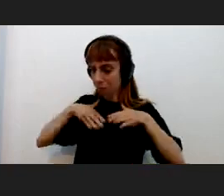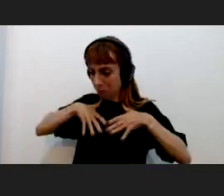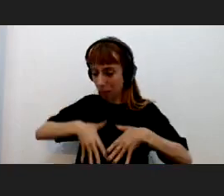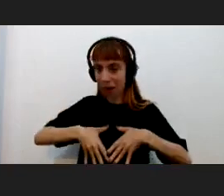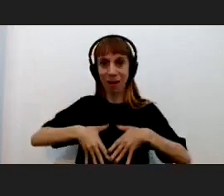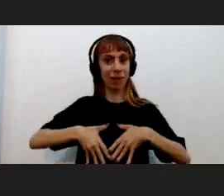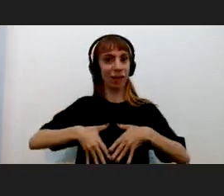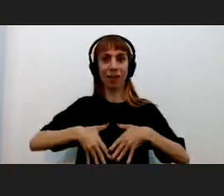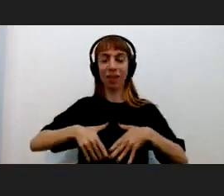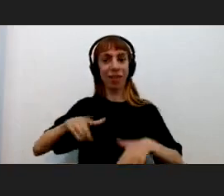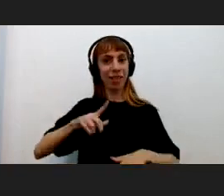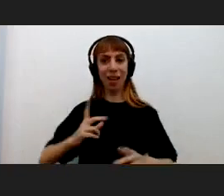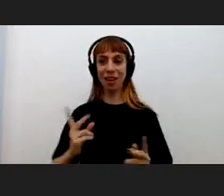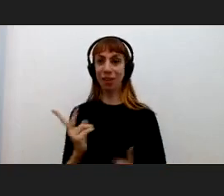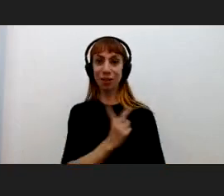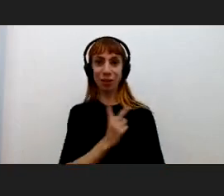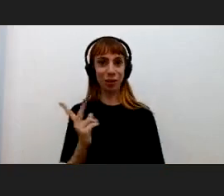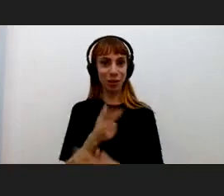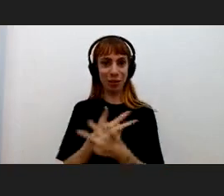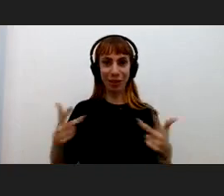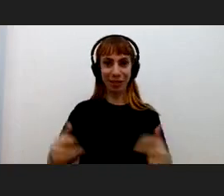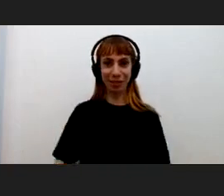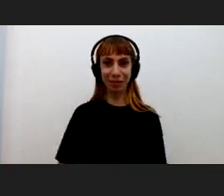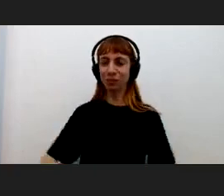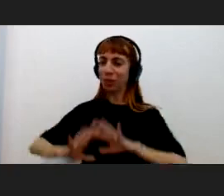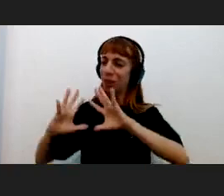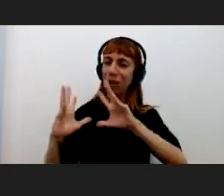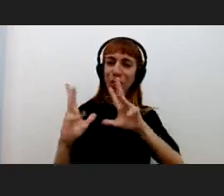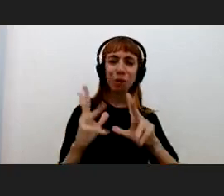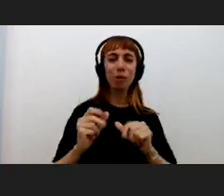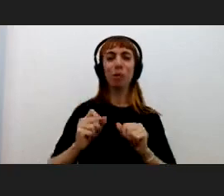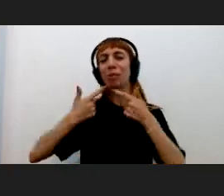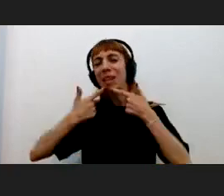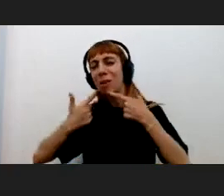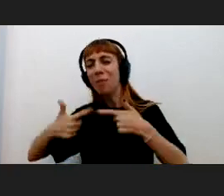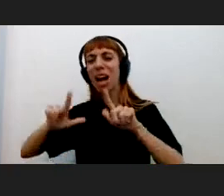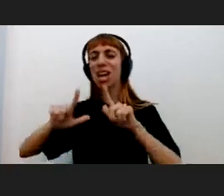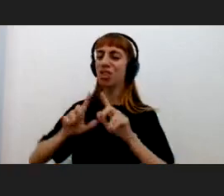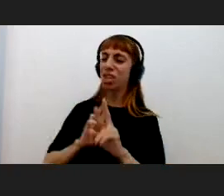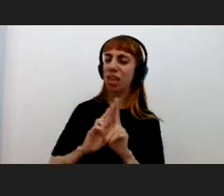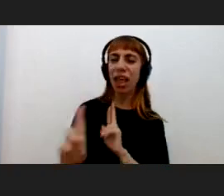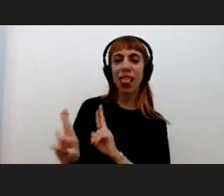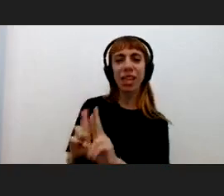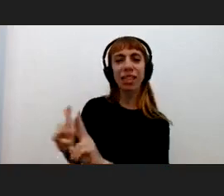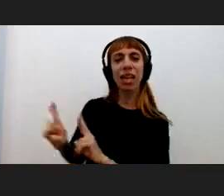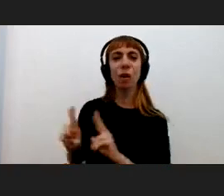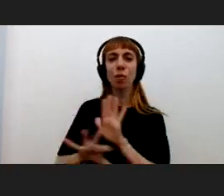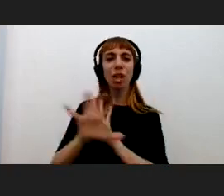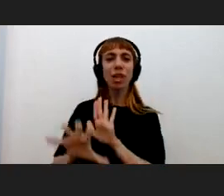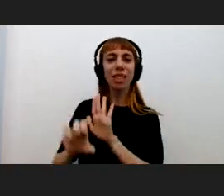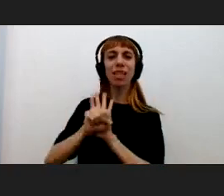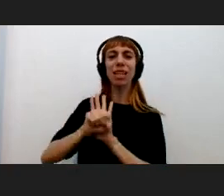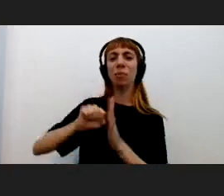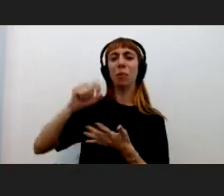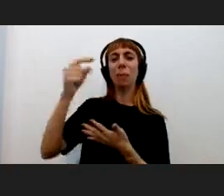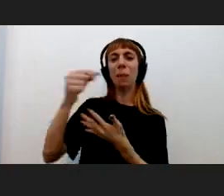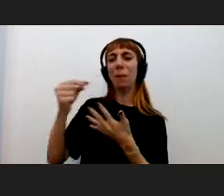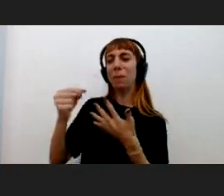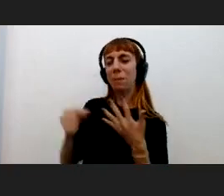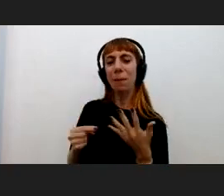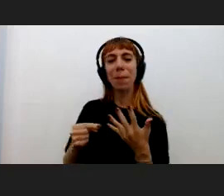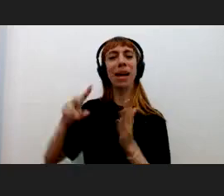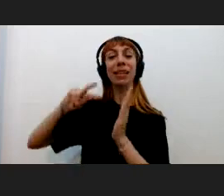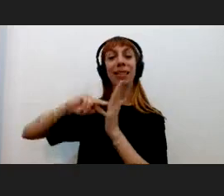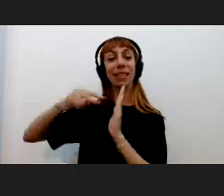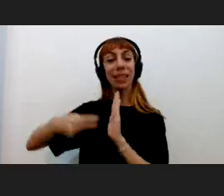como linguagem, todos os sentidos e os significados que eu construo,